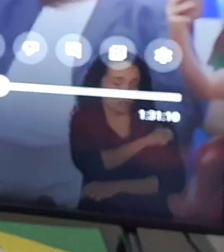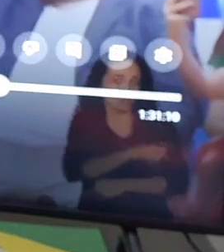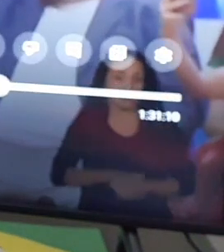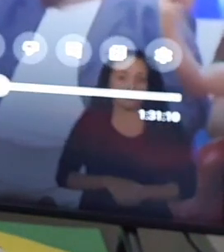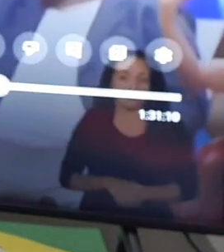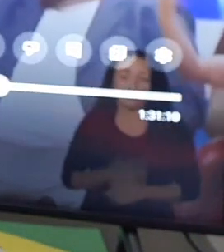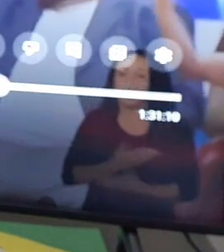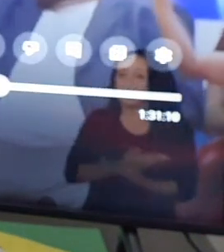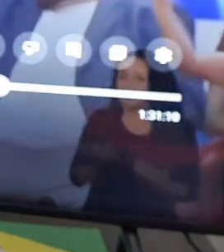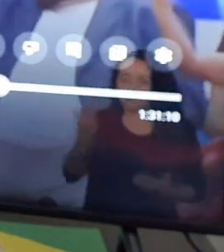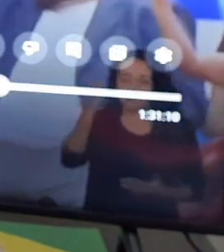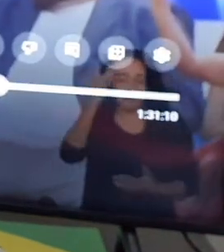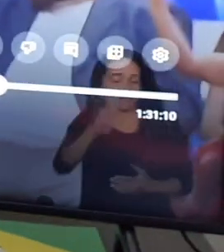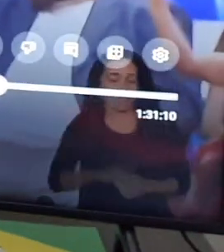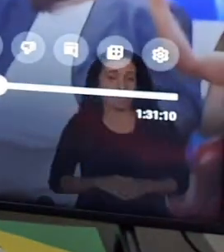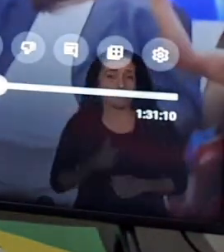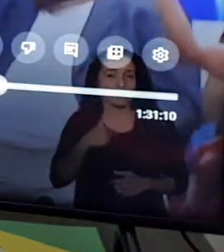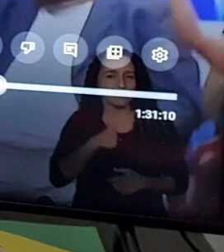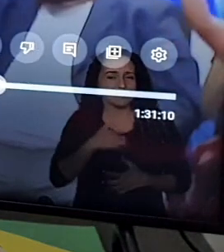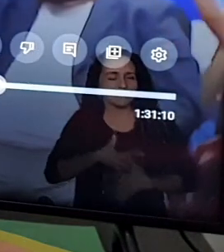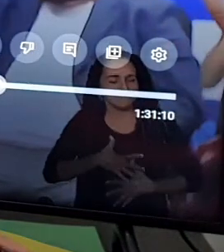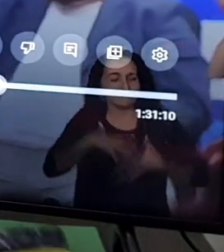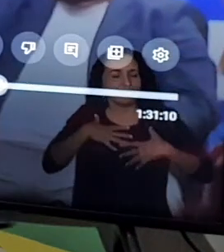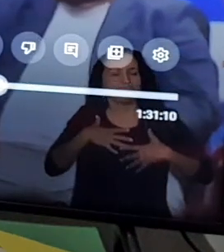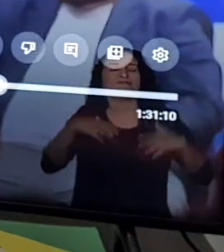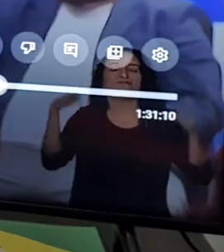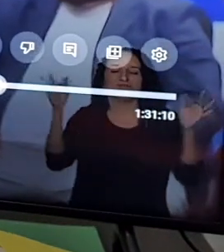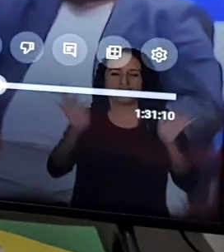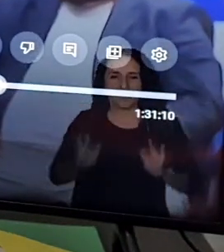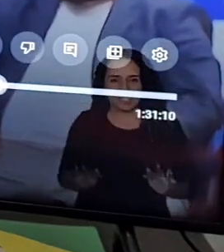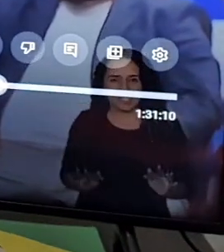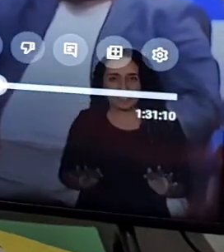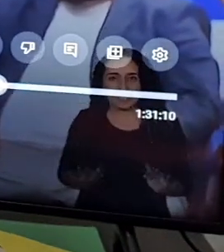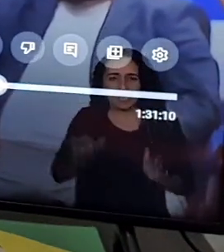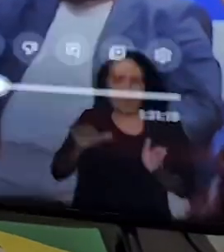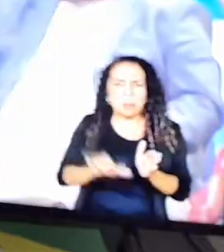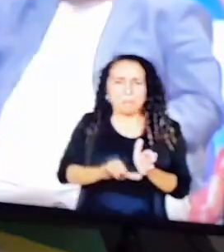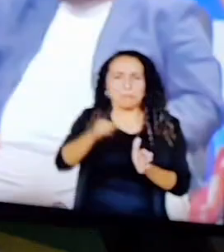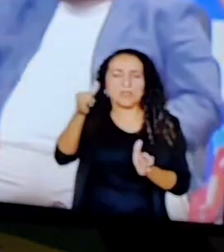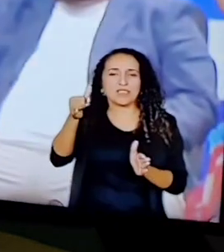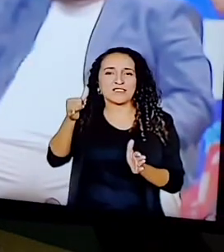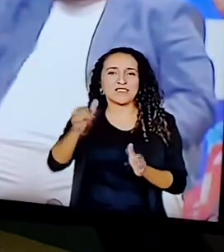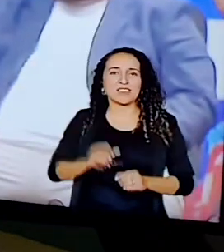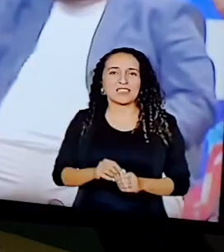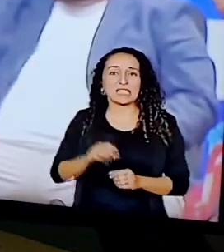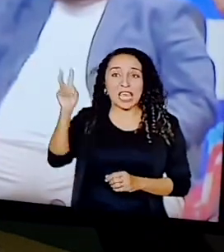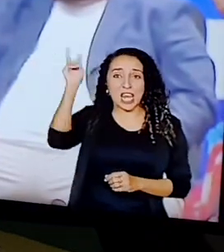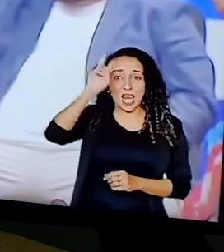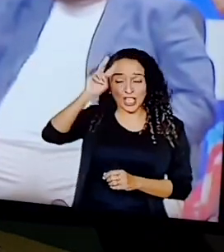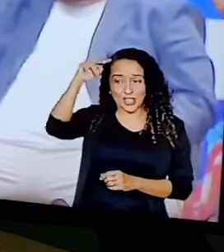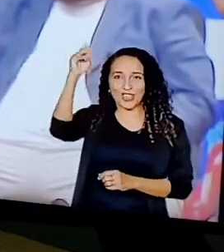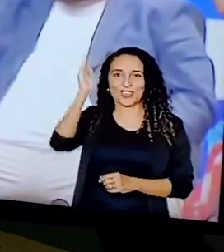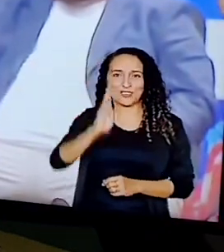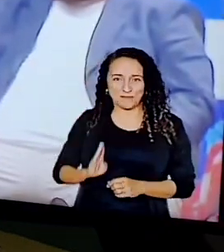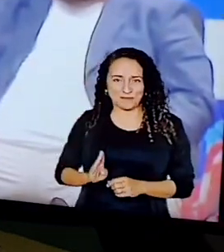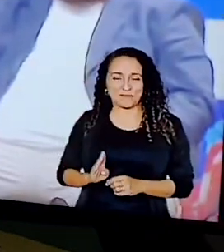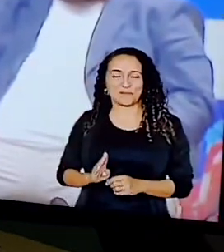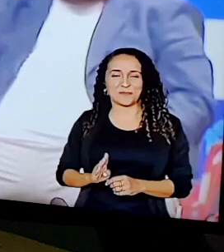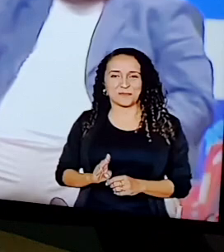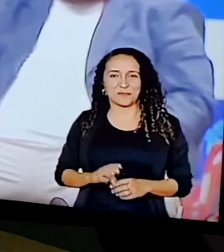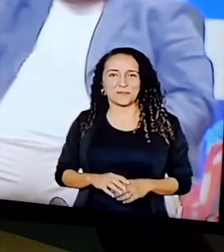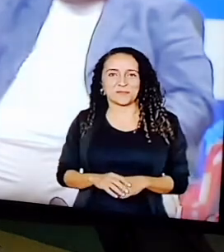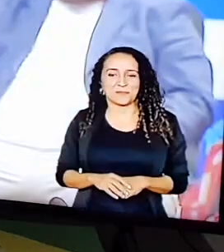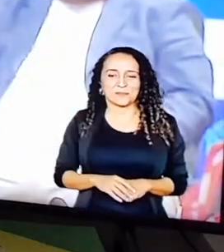"Vocês não sabem como eu estou feliz hoje, pela primeira vez na história deste país.